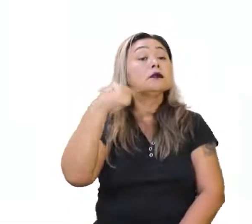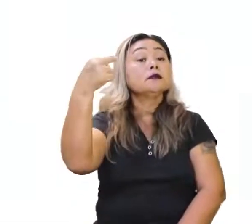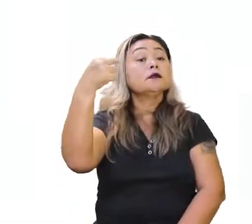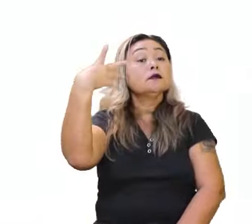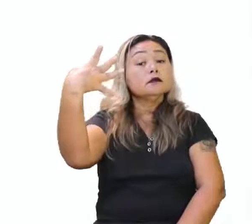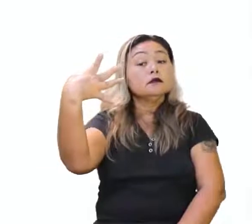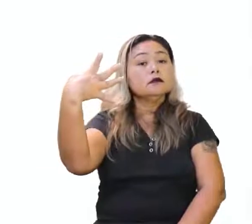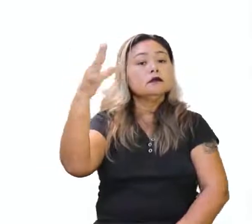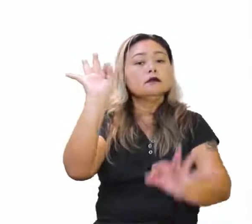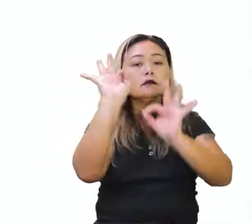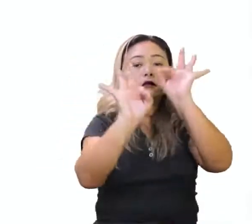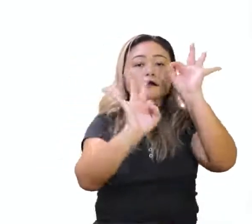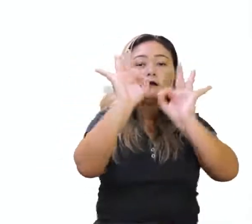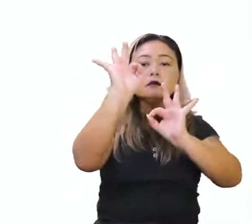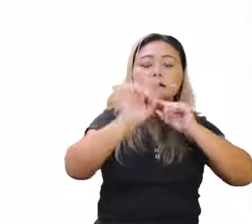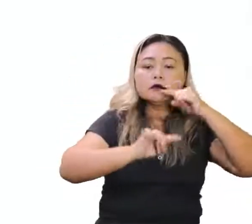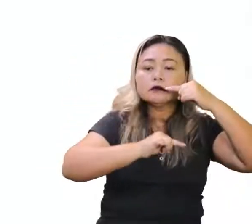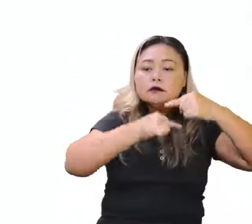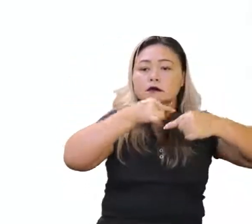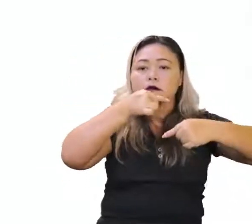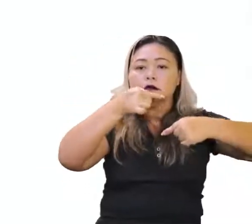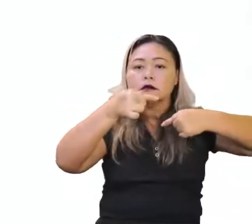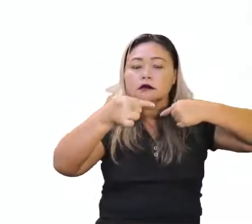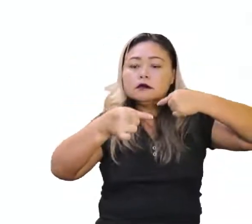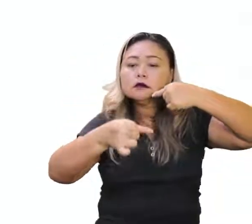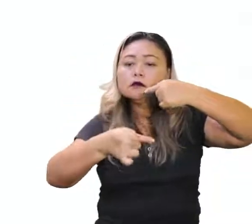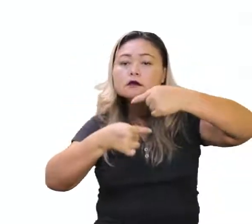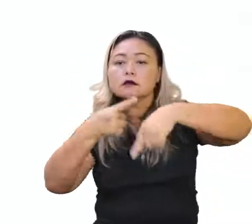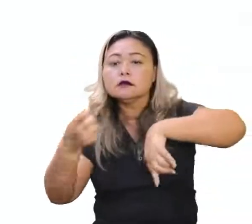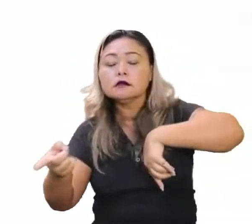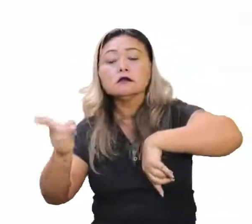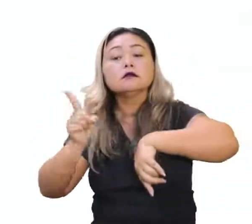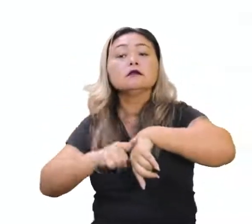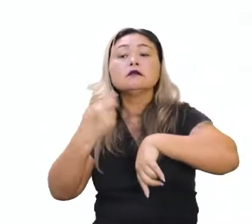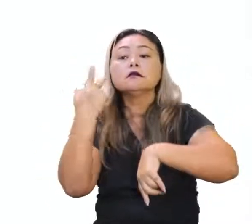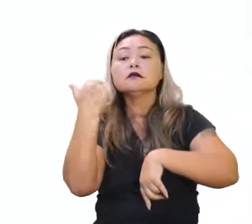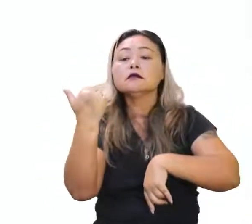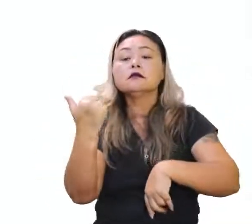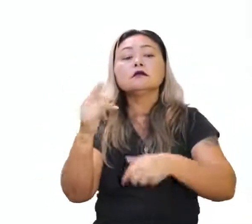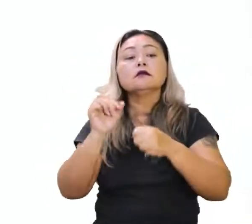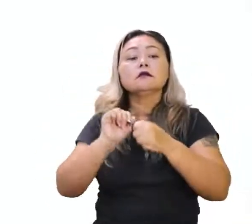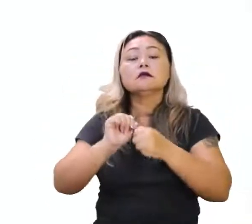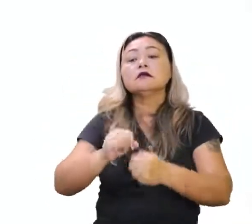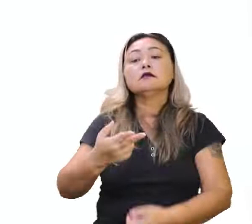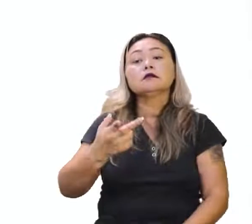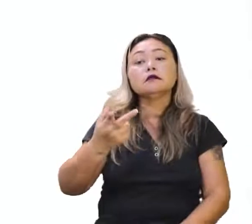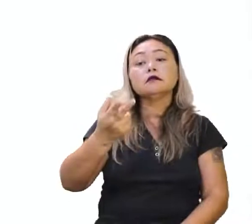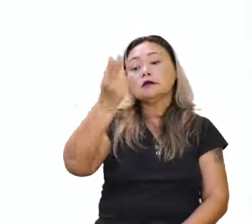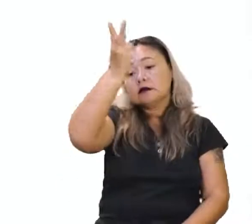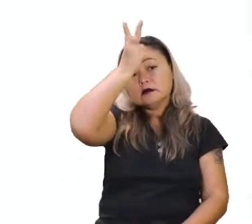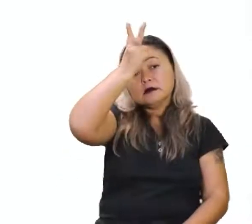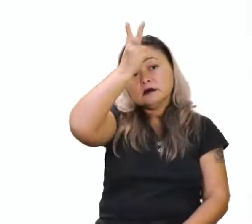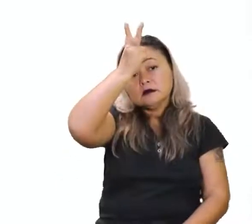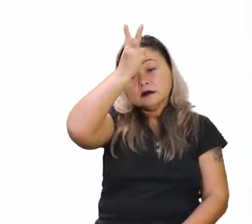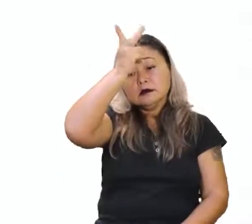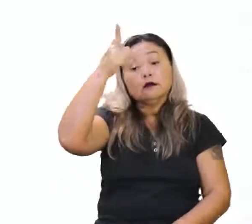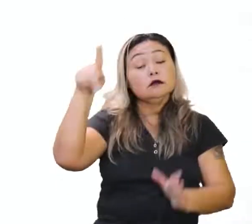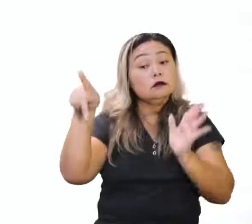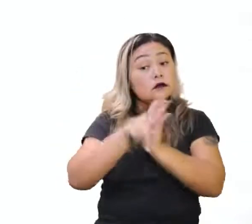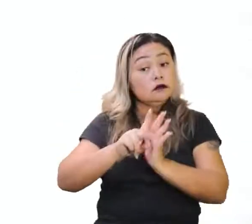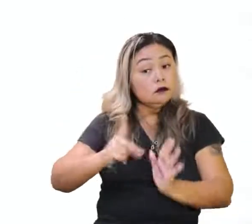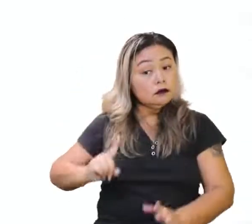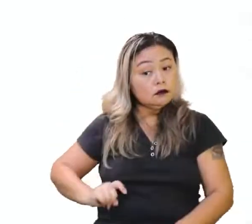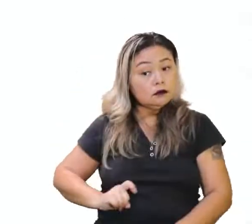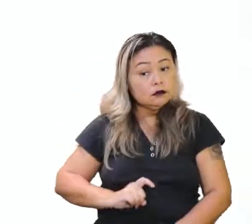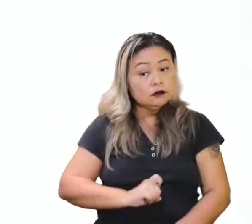4. Esquematize o ciclo de contaminação natural dos caprinos por vermes. Já que